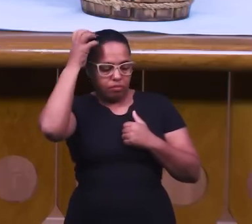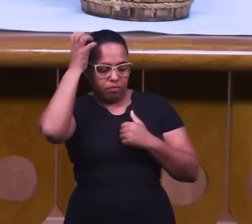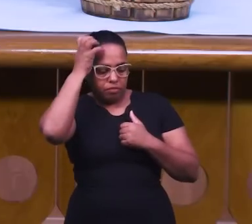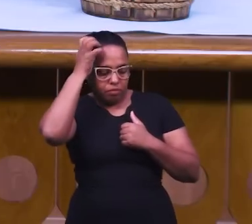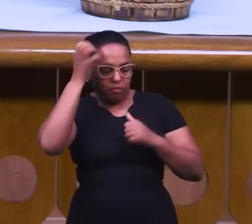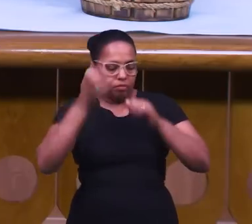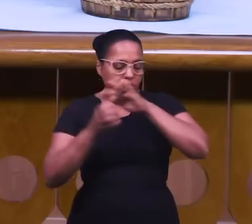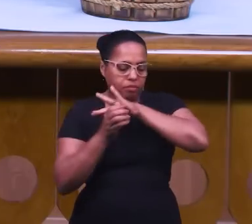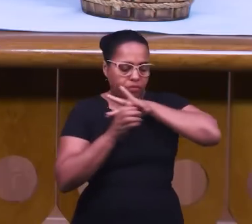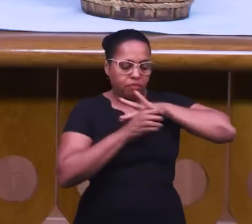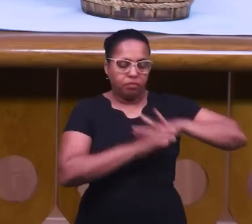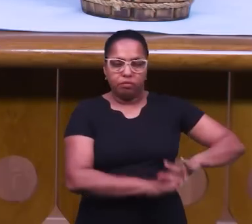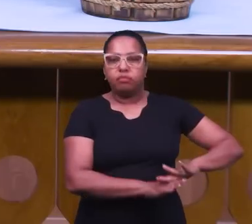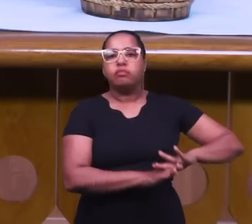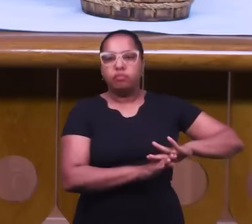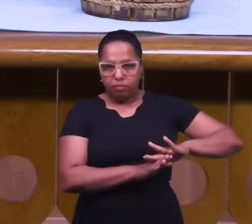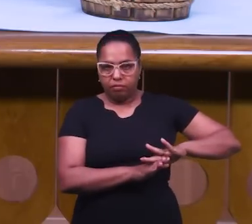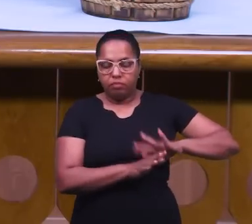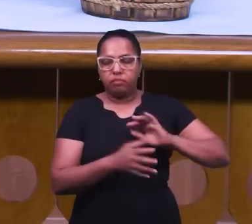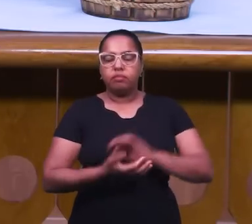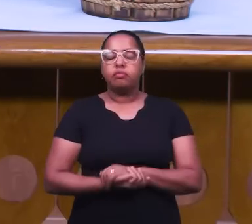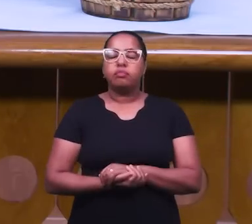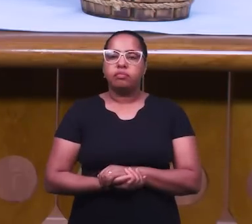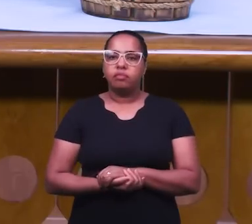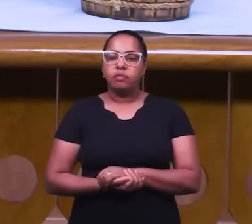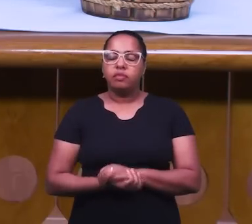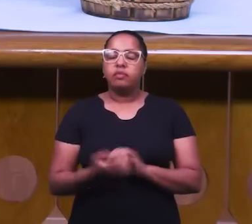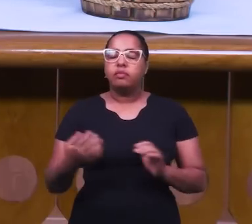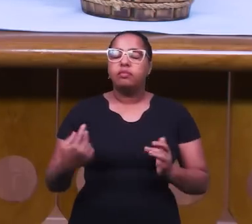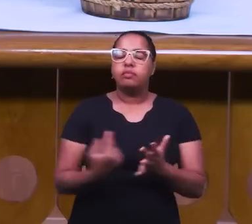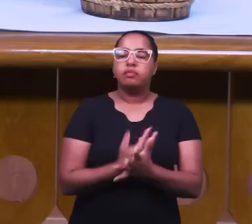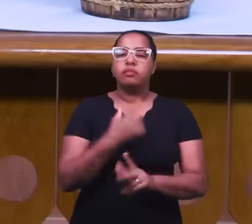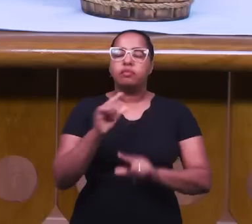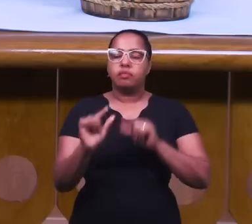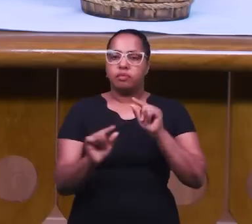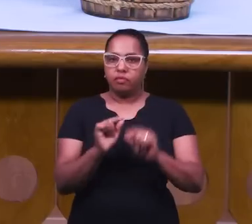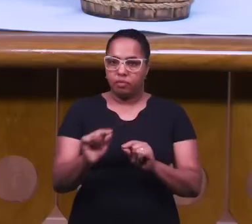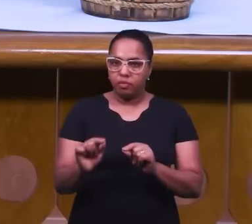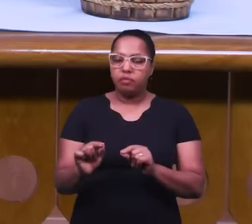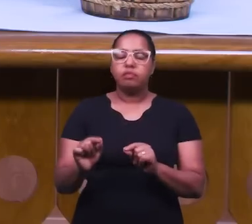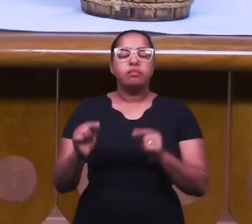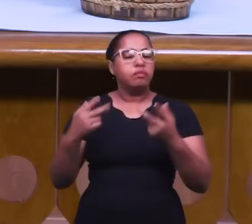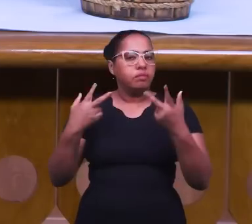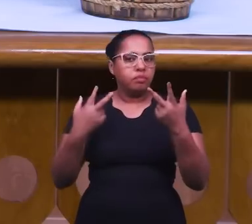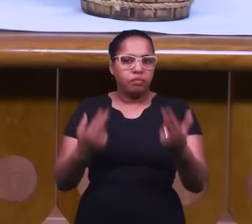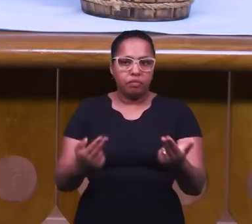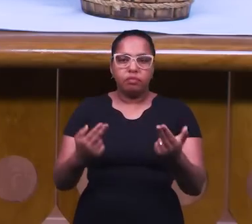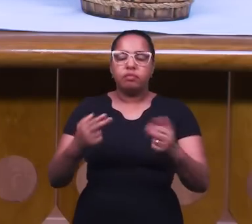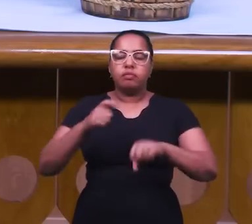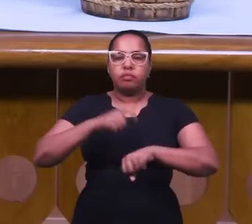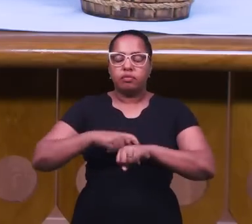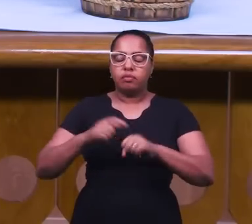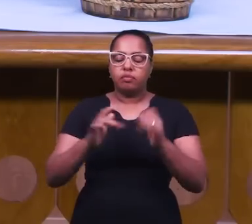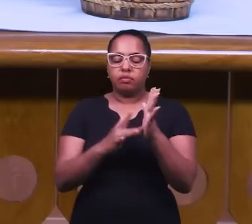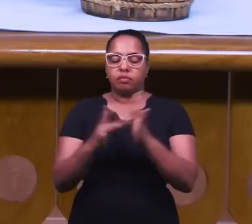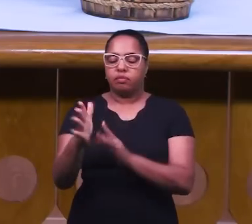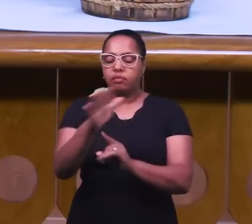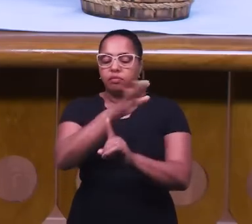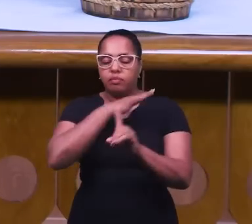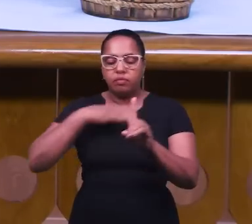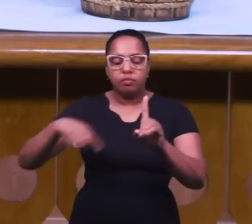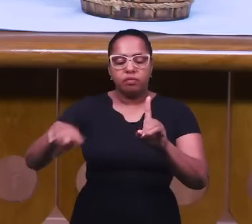dele pudesse ser retirada, ou seja, expiada. E assim, isso vai acontecer exatamente na morte do Senhor Jesus,